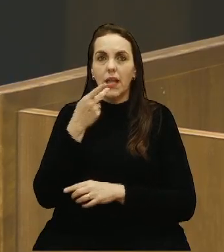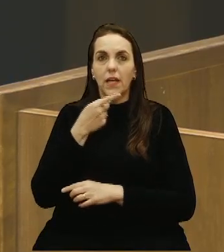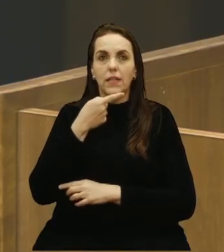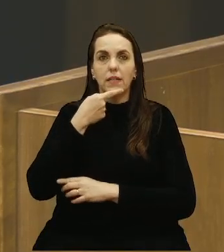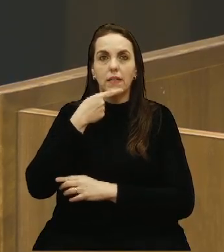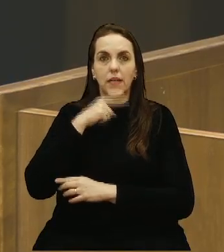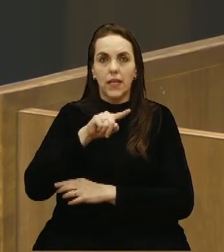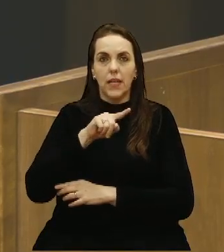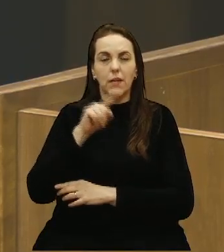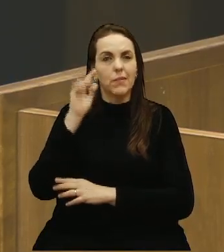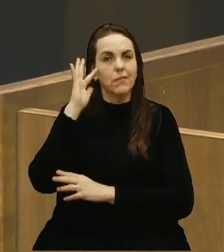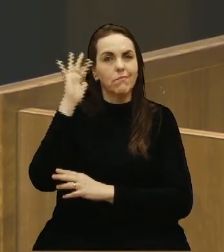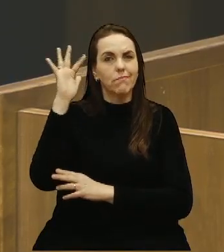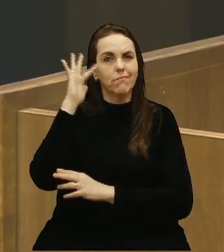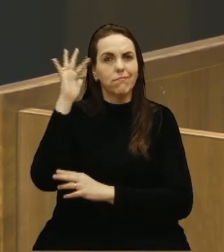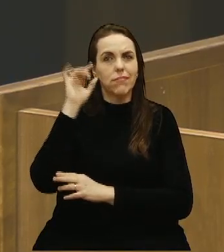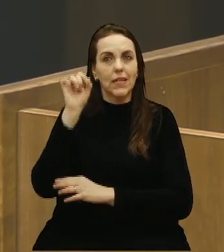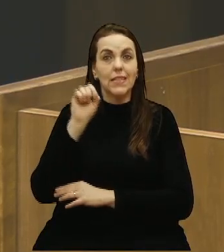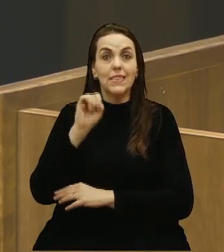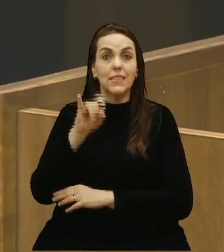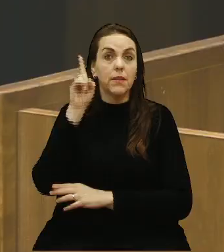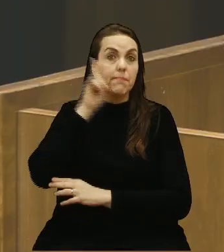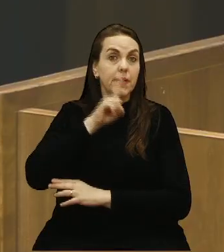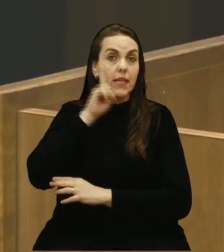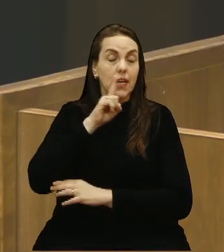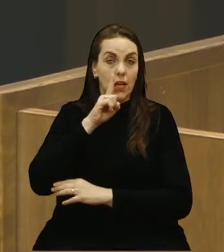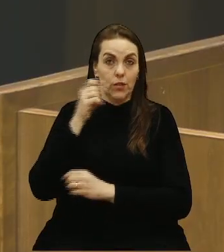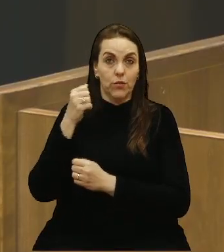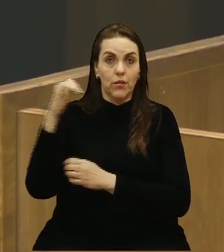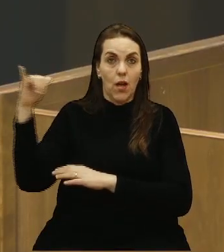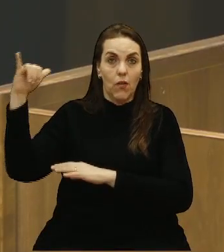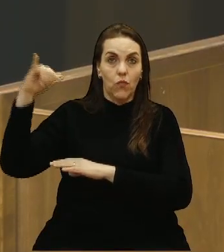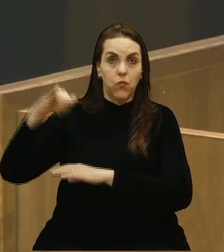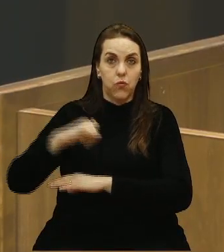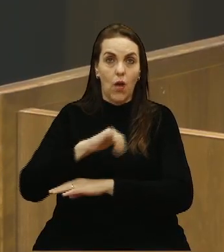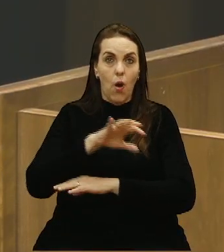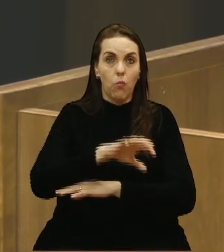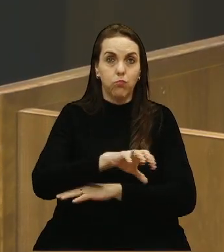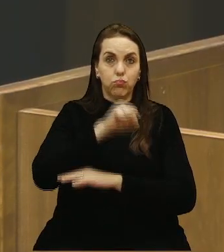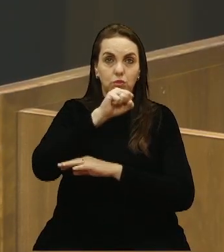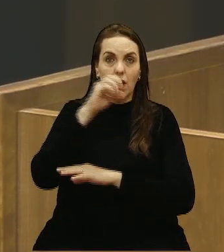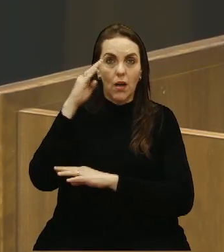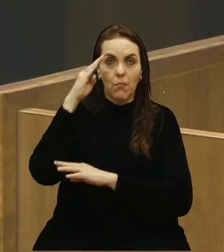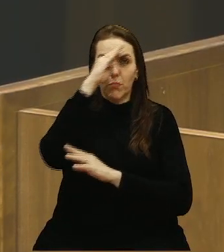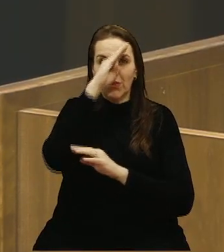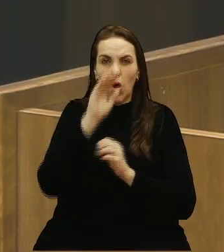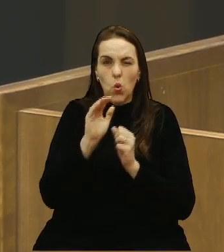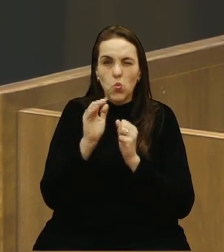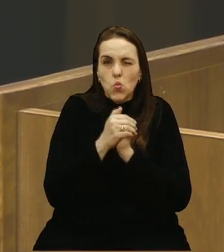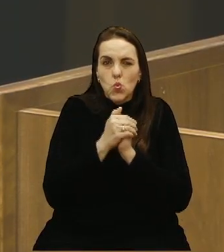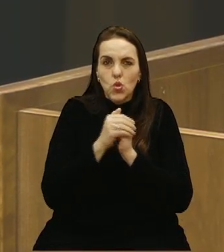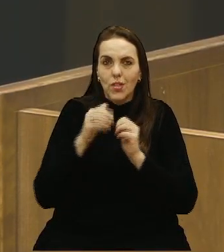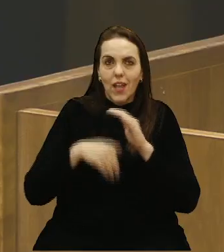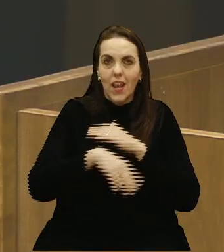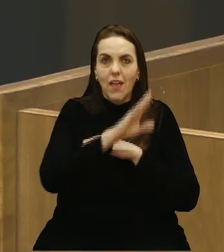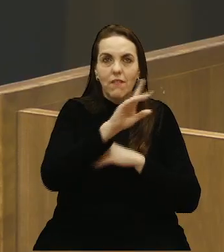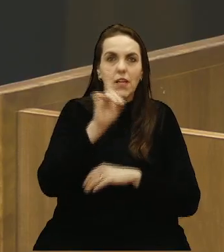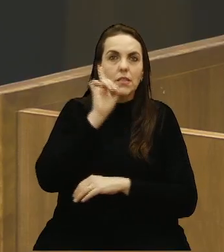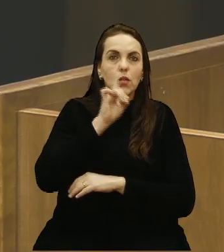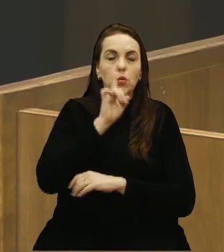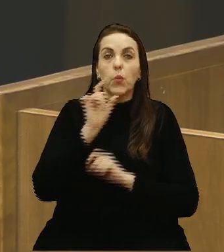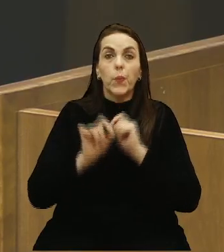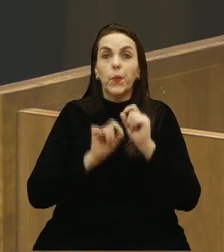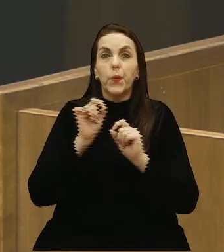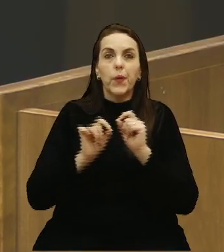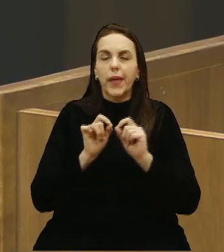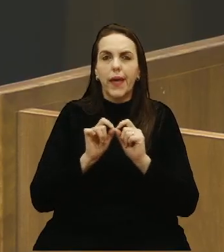exercício de reflexão, né? Se os americanos mandassem um avião aqui para buscar o Bolsonaro, escondido, e levassem lá para os Estados Unidos, o que seria isso?